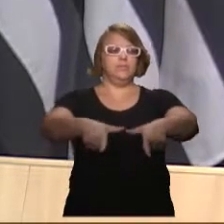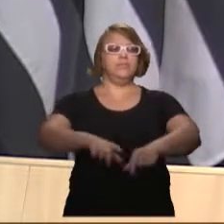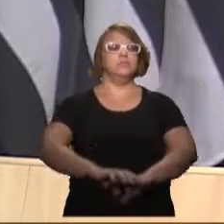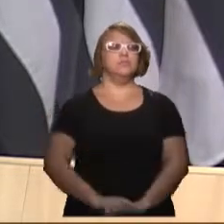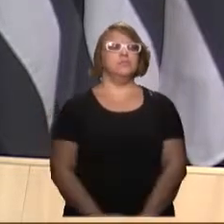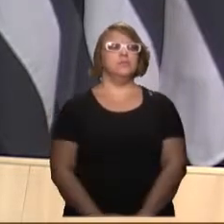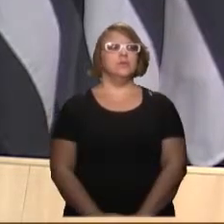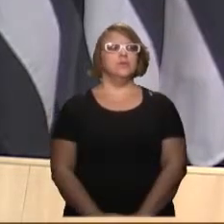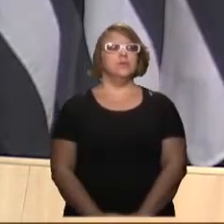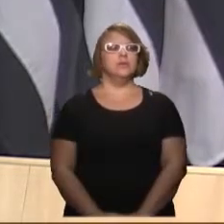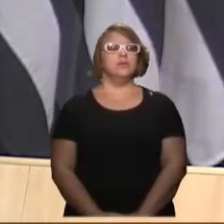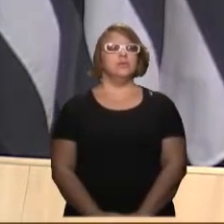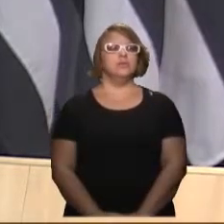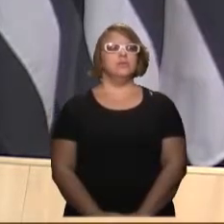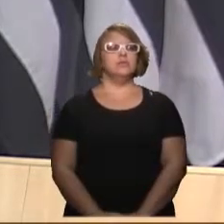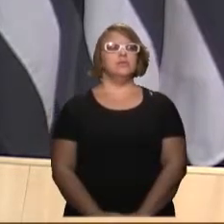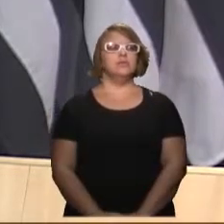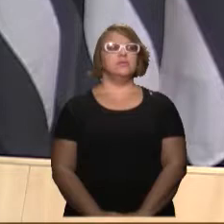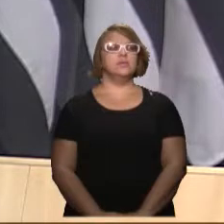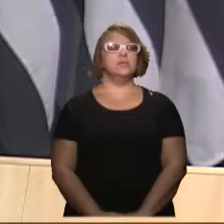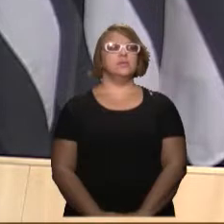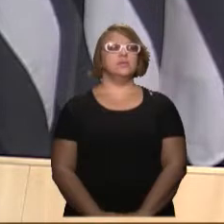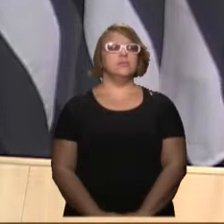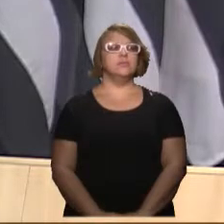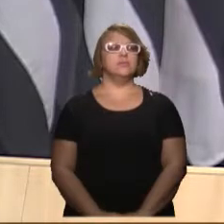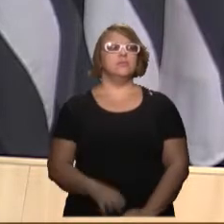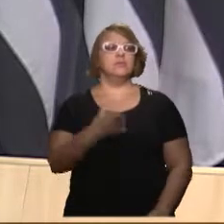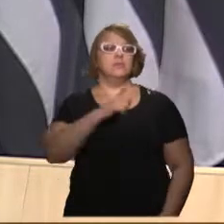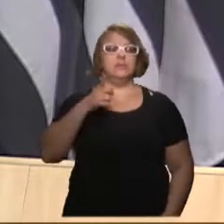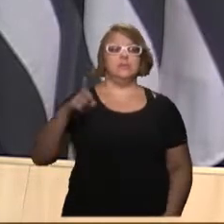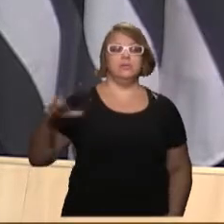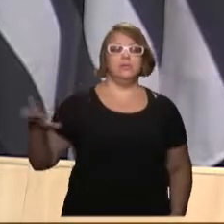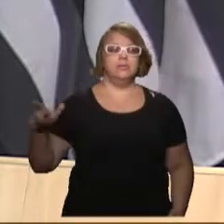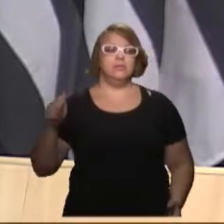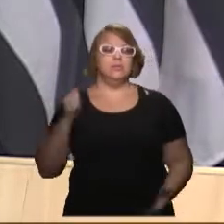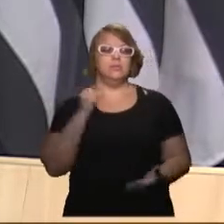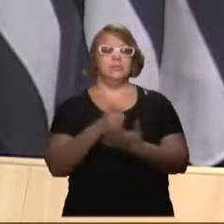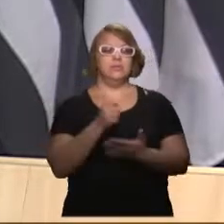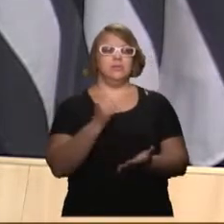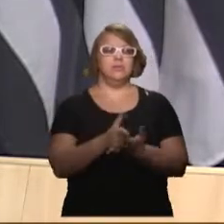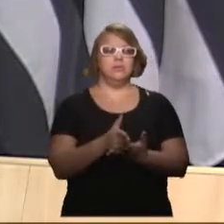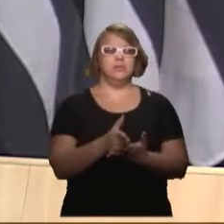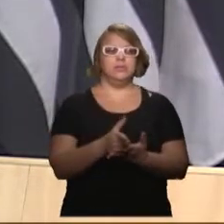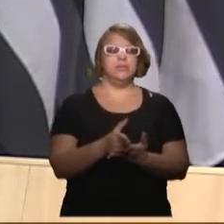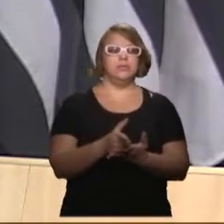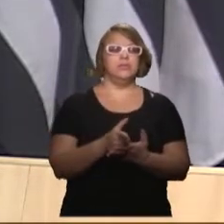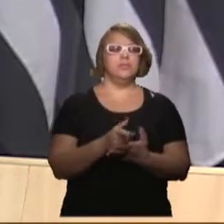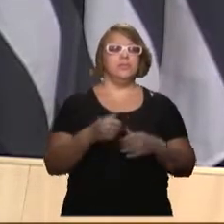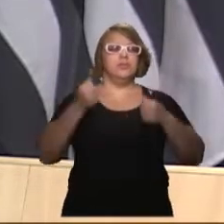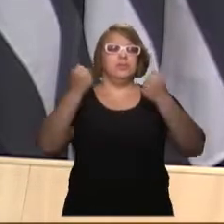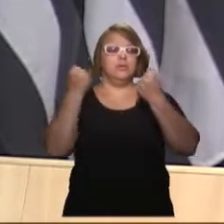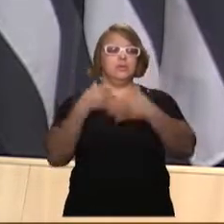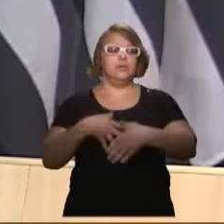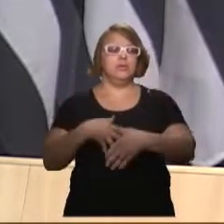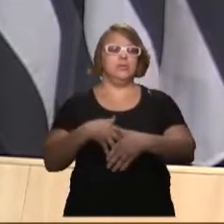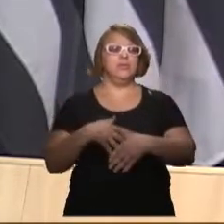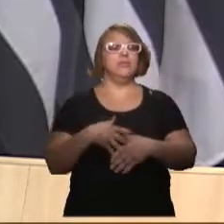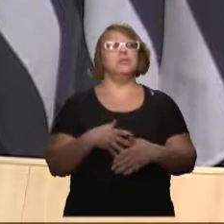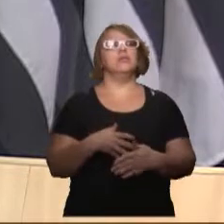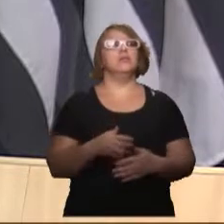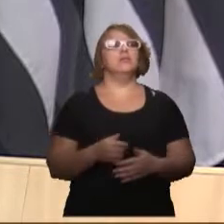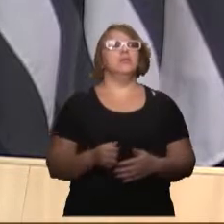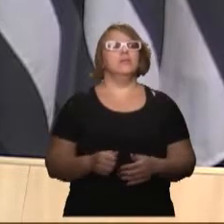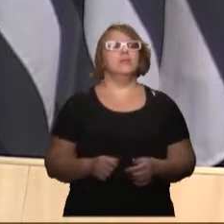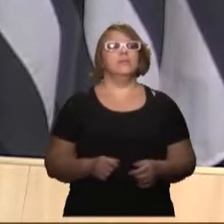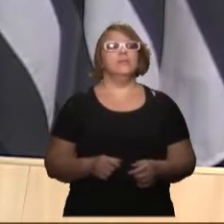pagamento de concurso público. A pessoa que está desempregada, a pessoa que não tem um recurso, a gente